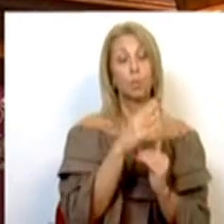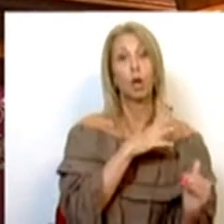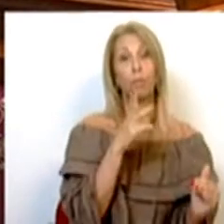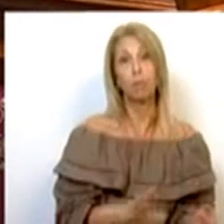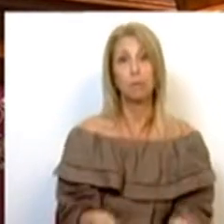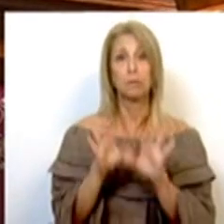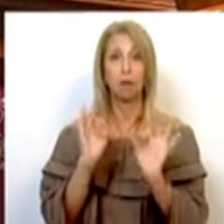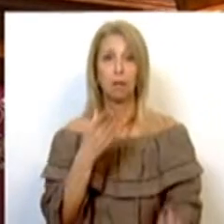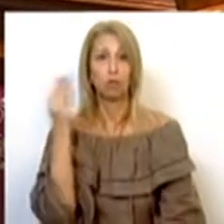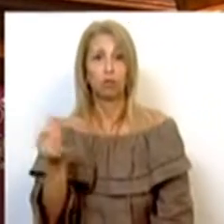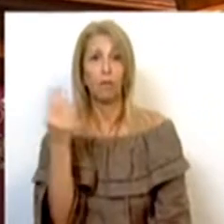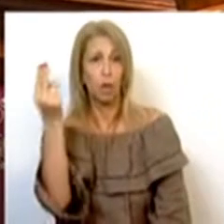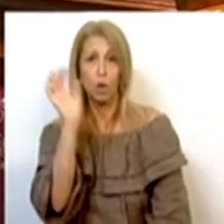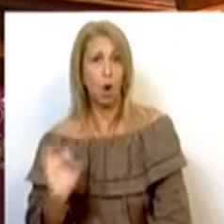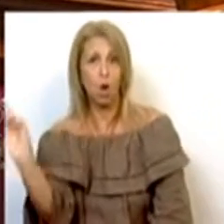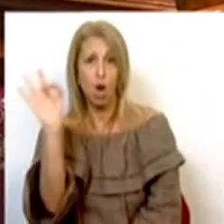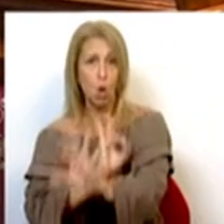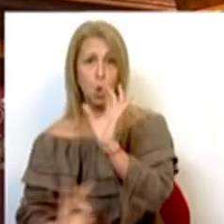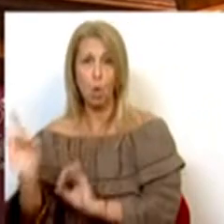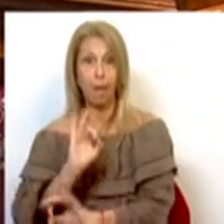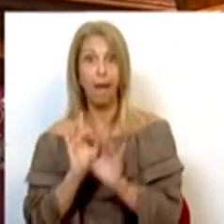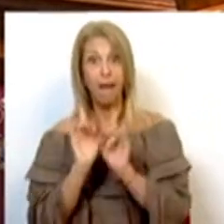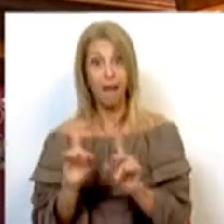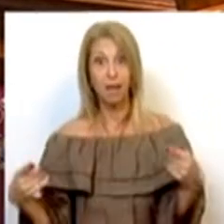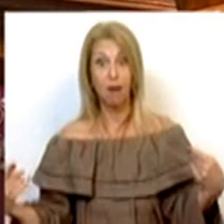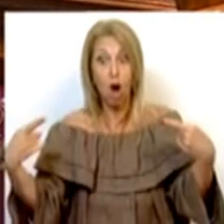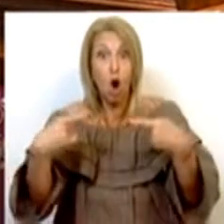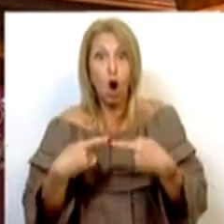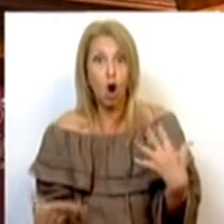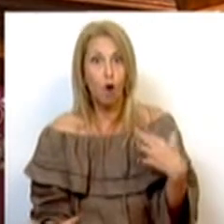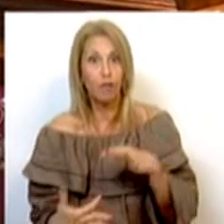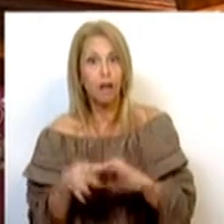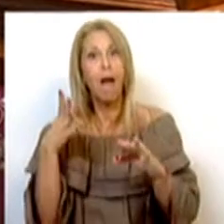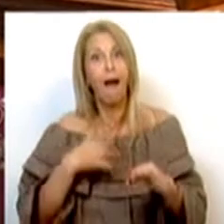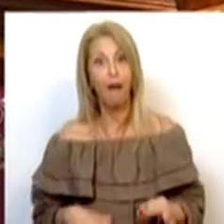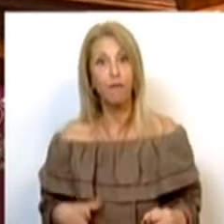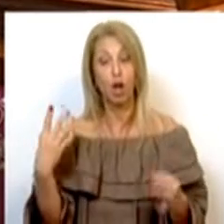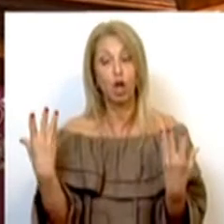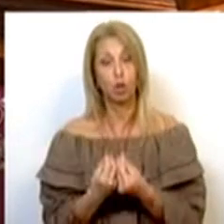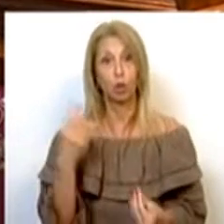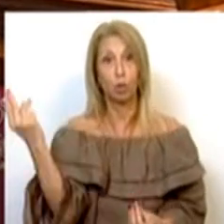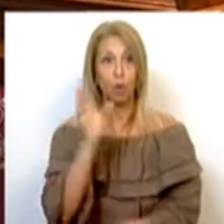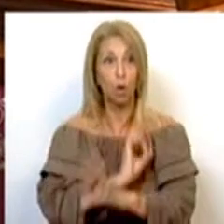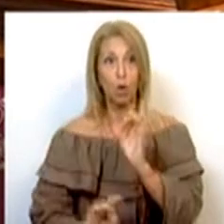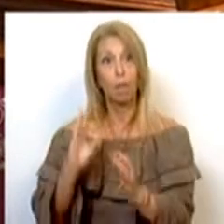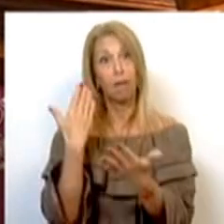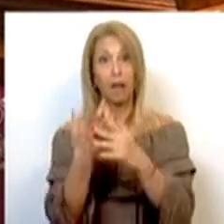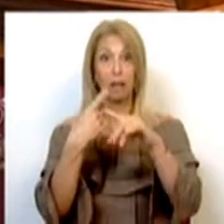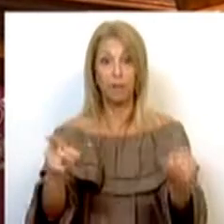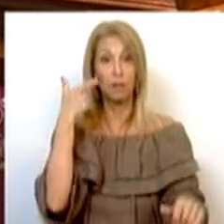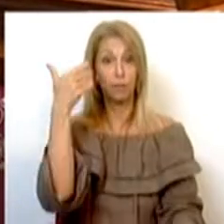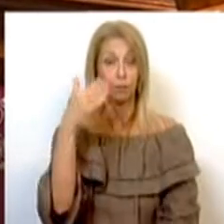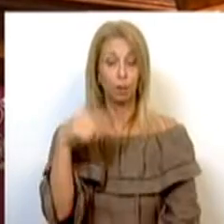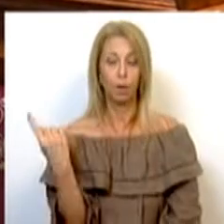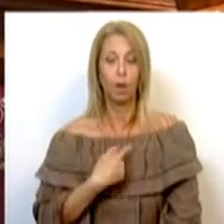jovem da União Europeia. Esta é a convergência que queremos ter com a União Europeia, é esta a convergência que faz diferença no futuro do nosso país.